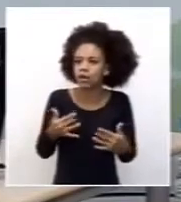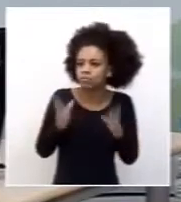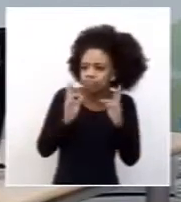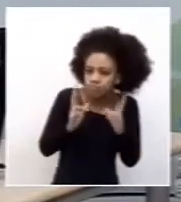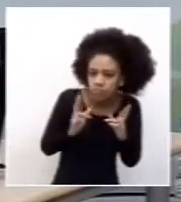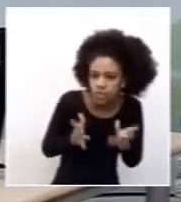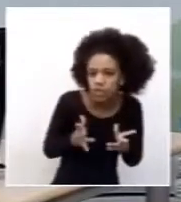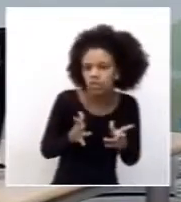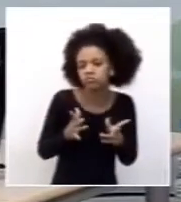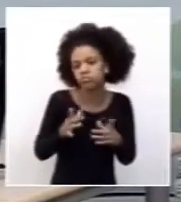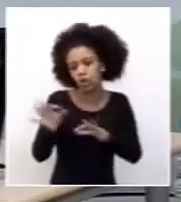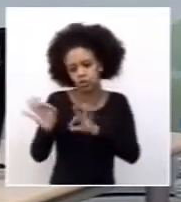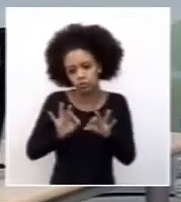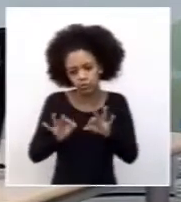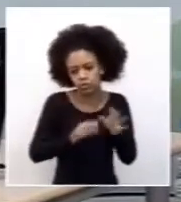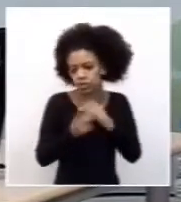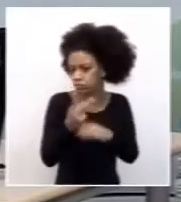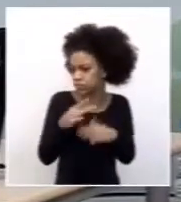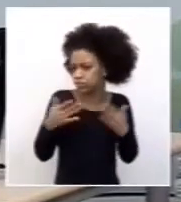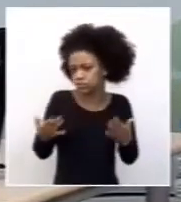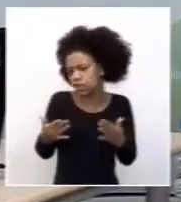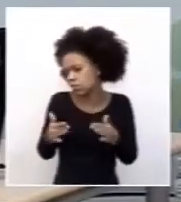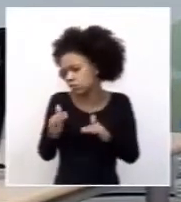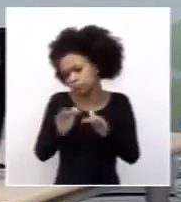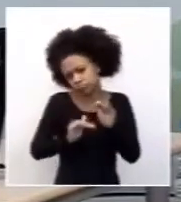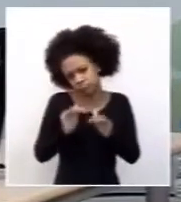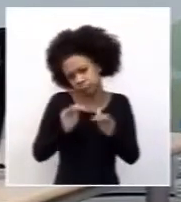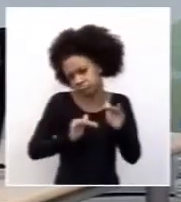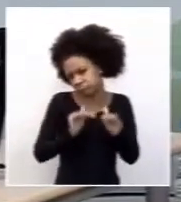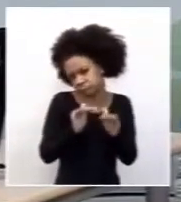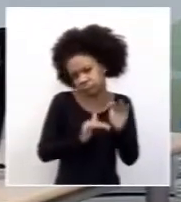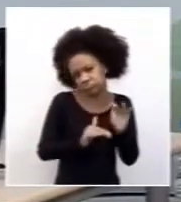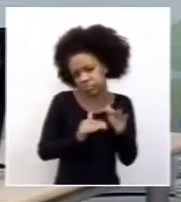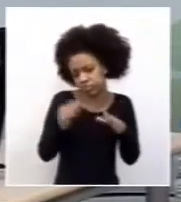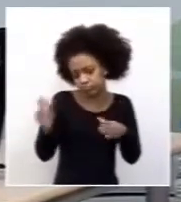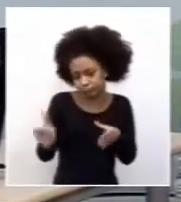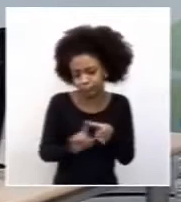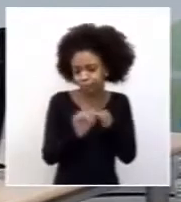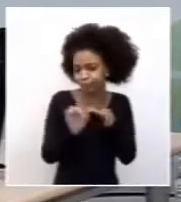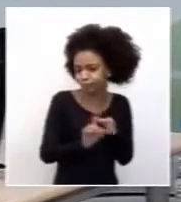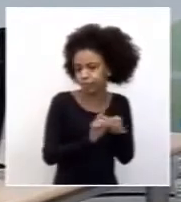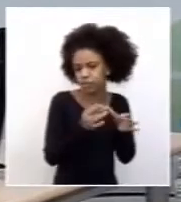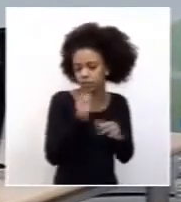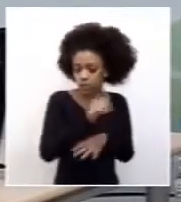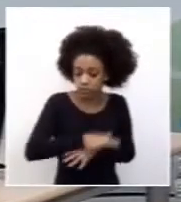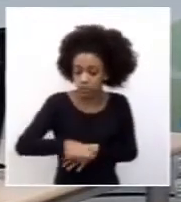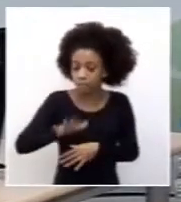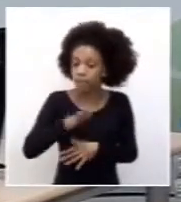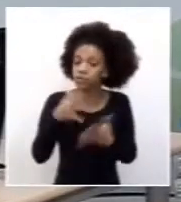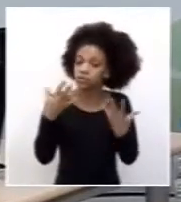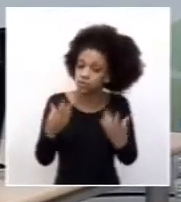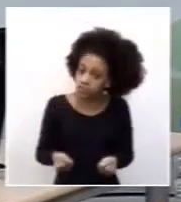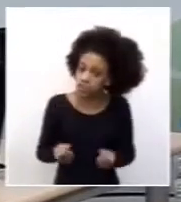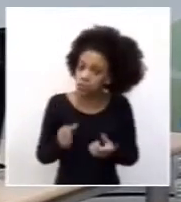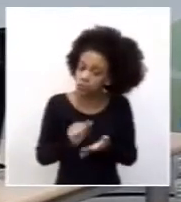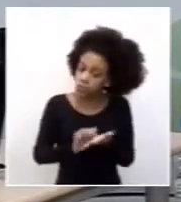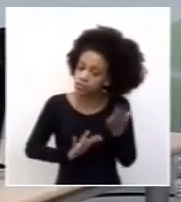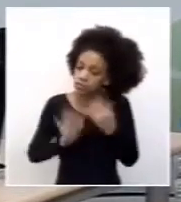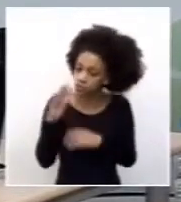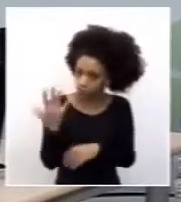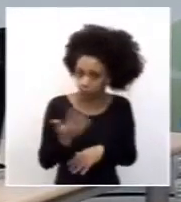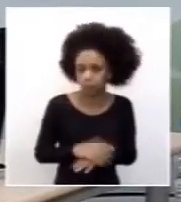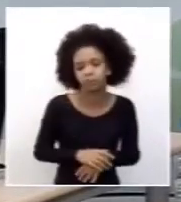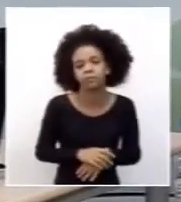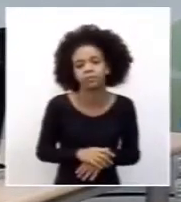tudo, assim, variáveis que entram nesse âmbito, qual o espaço apropriado para desenvolver algumas atividades. Né? Então, no